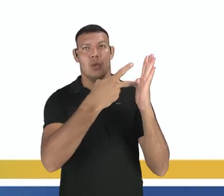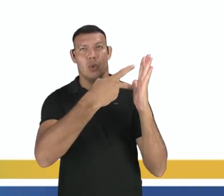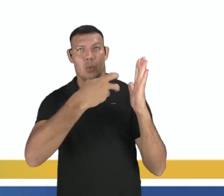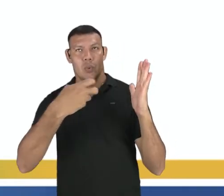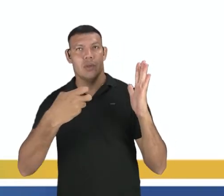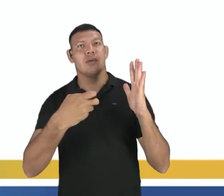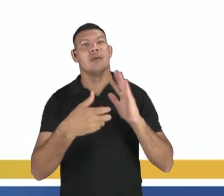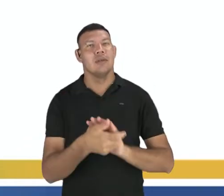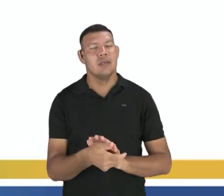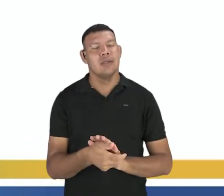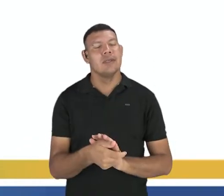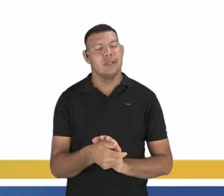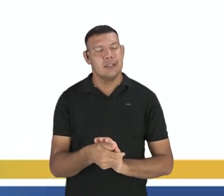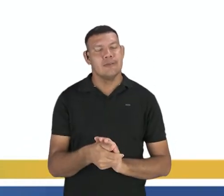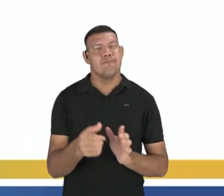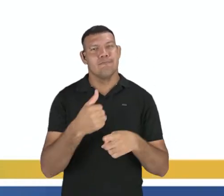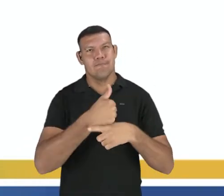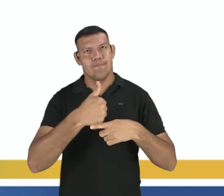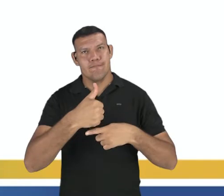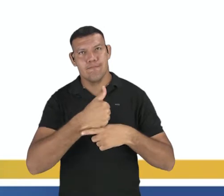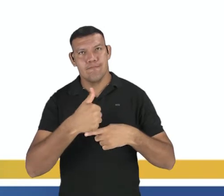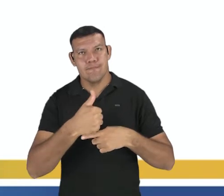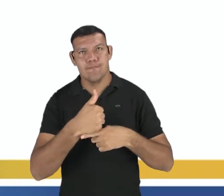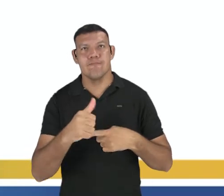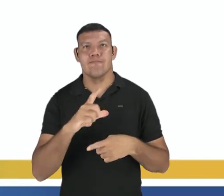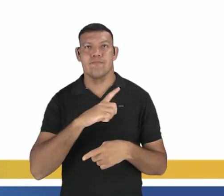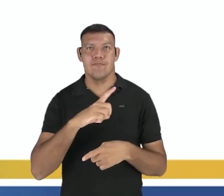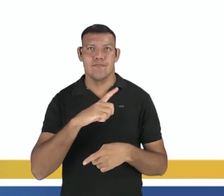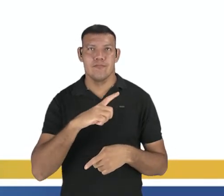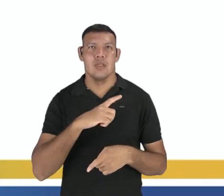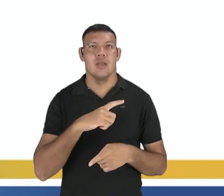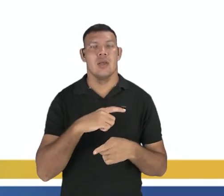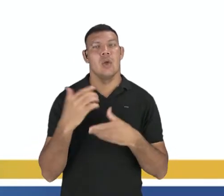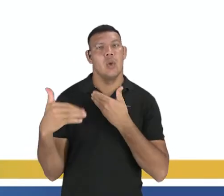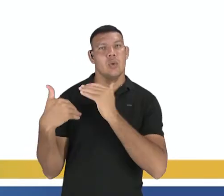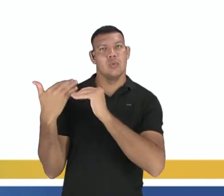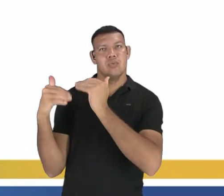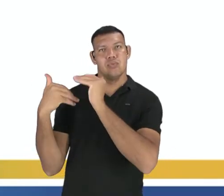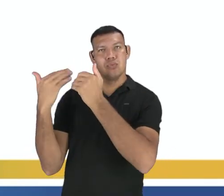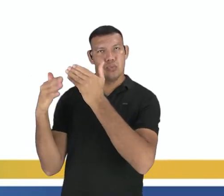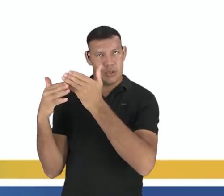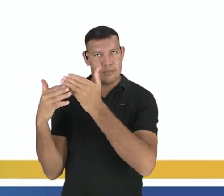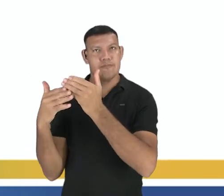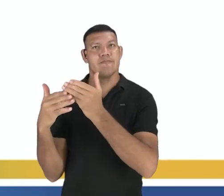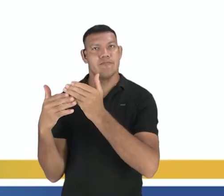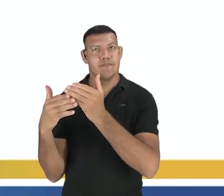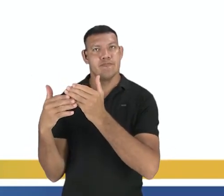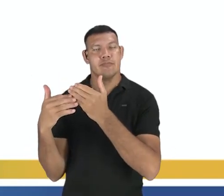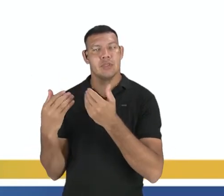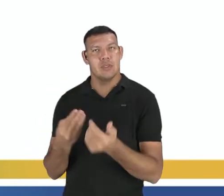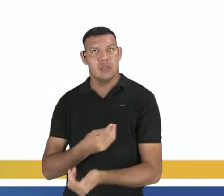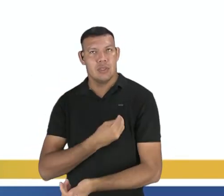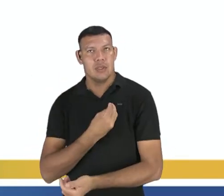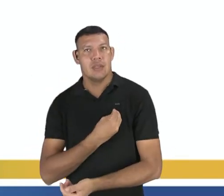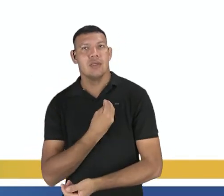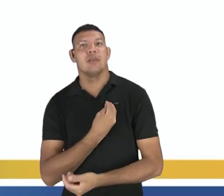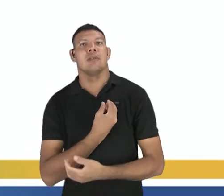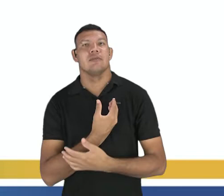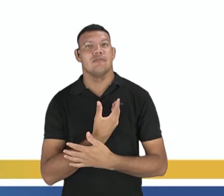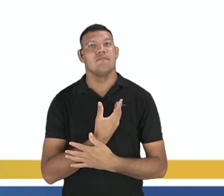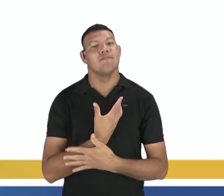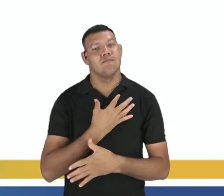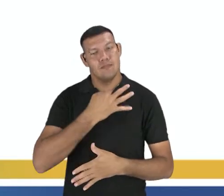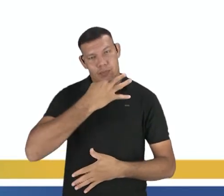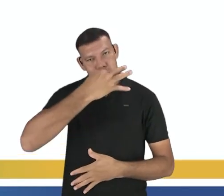fazer juízo de valor a partir do repertório construído ao longo da vida, emitir uma opinião. Então, no momento que